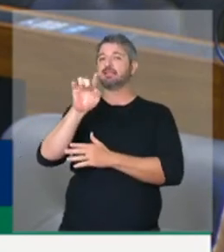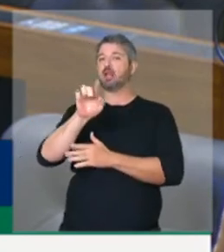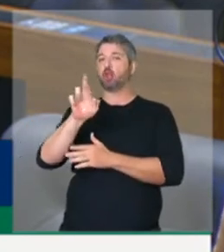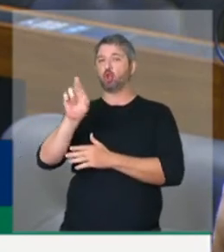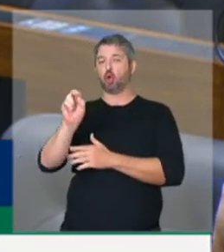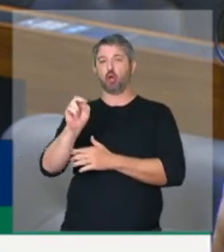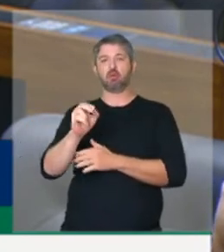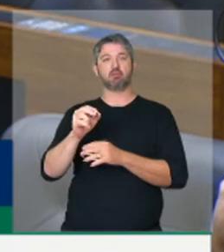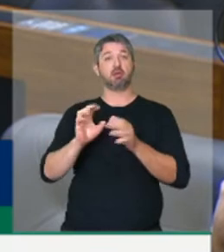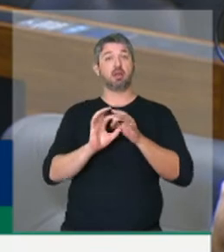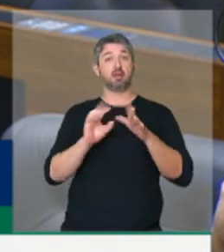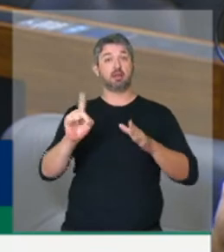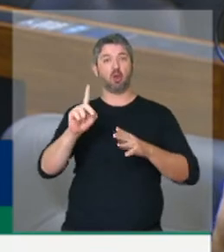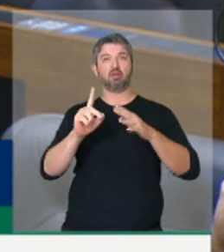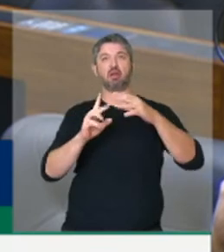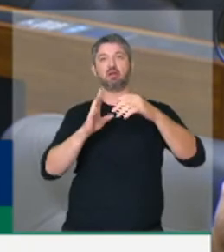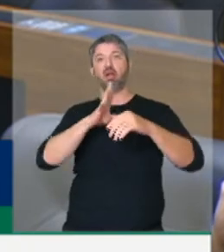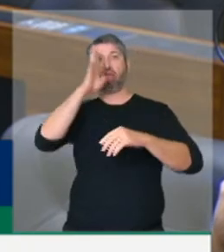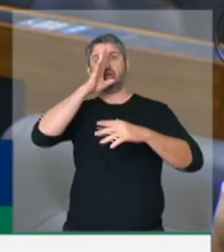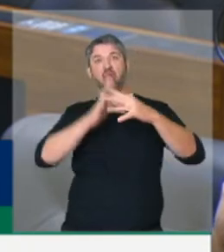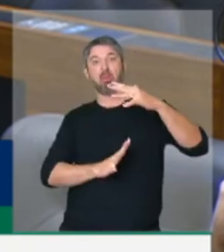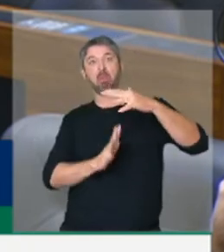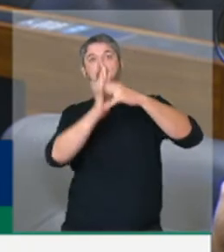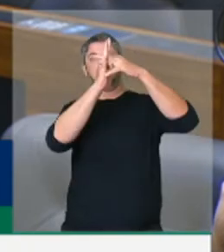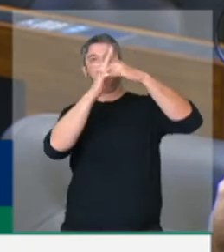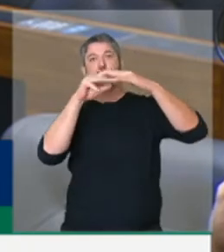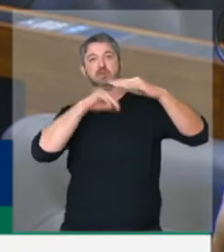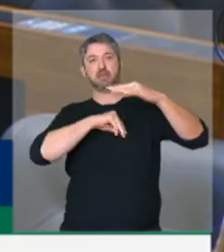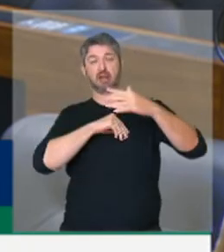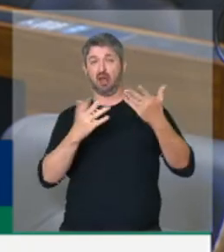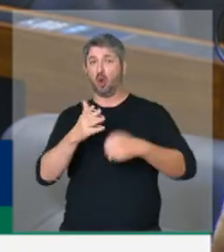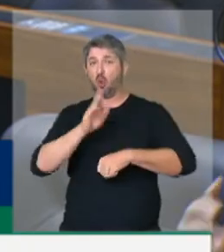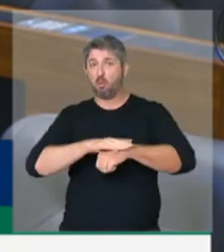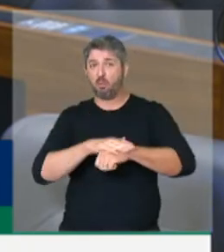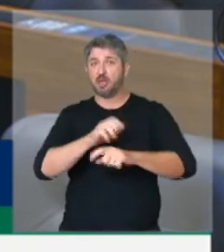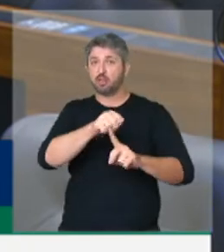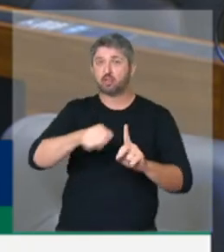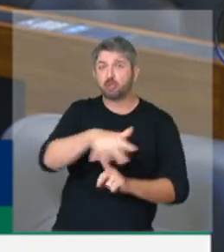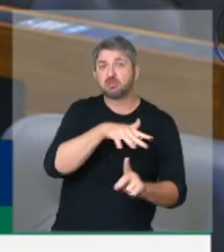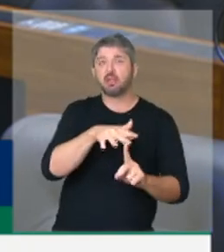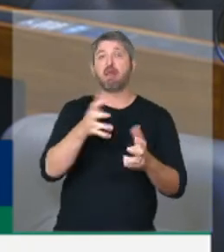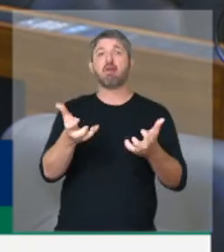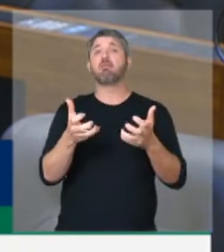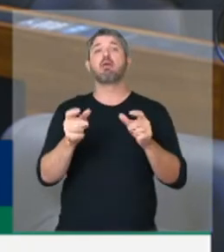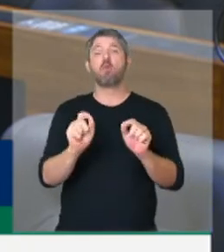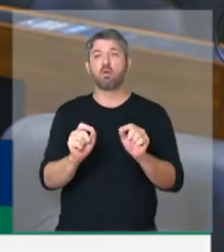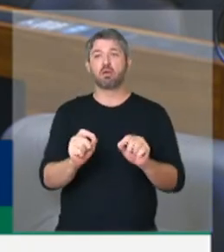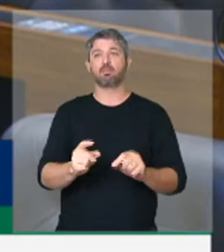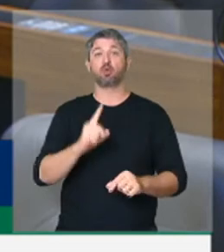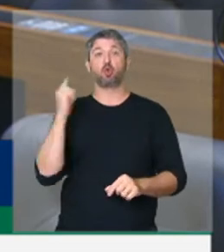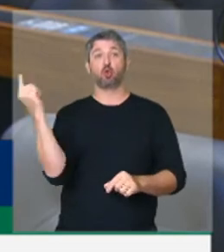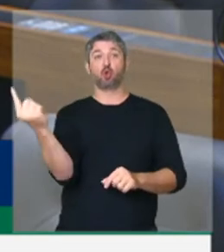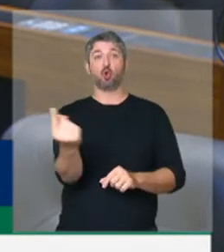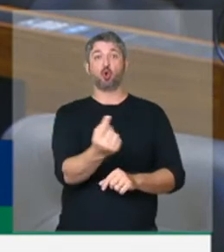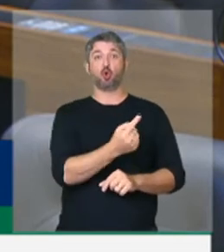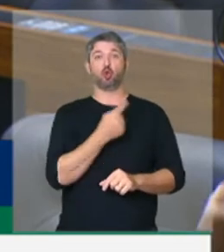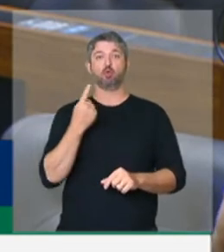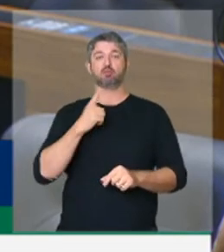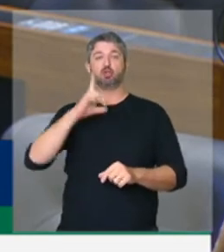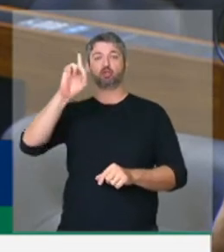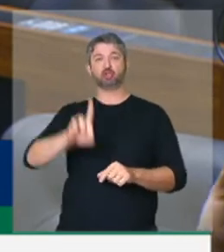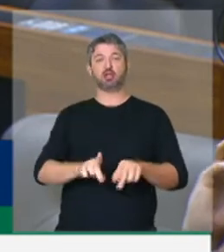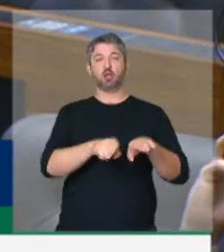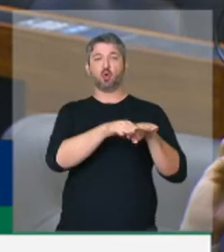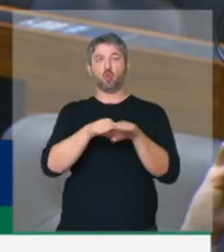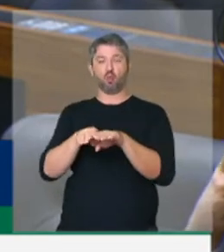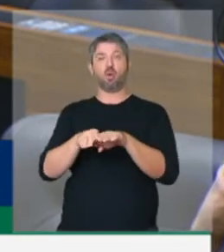abusos. Além do mais, nós estamos no momento em que a sociedade quer que todos tenham os mesmos direitos e